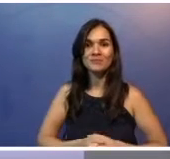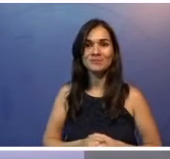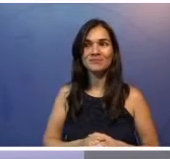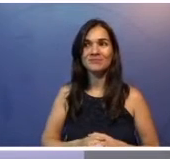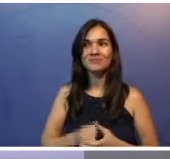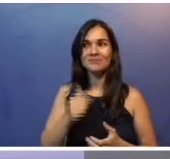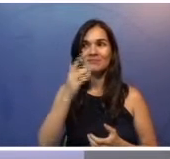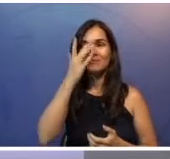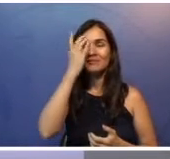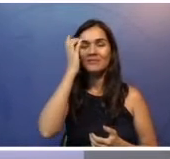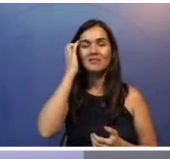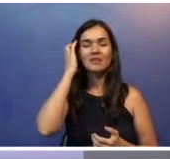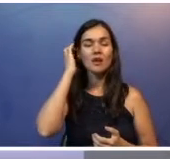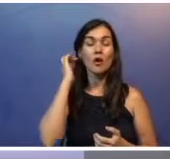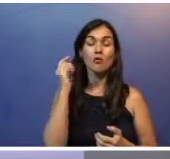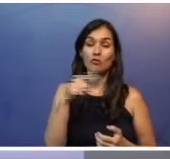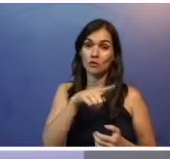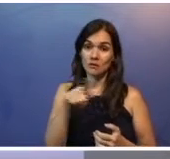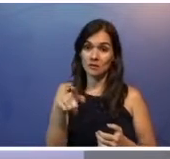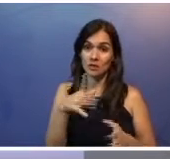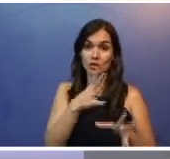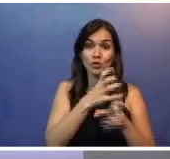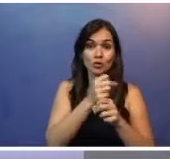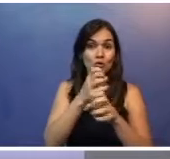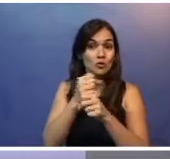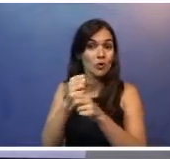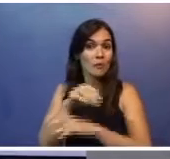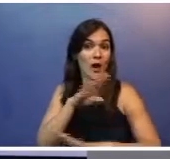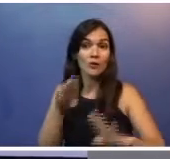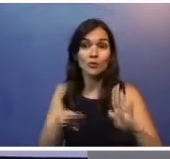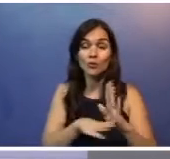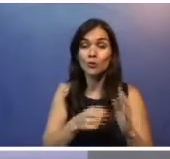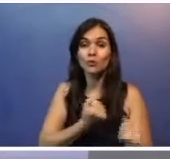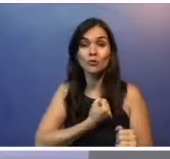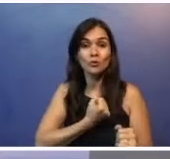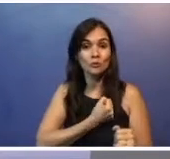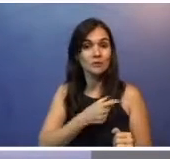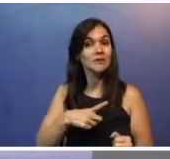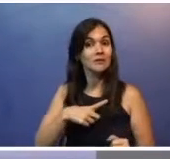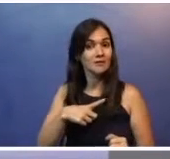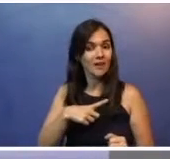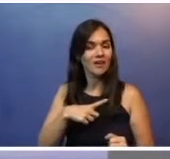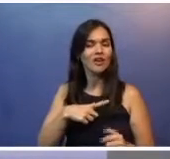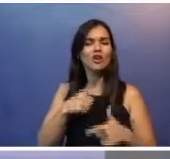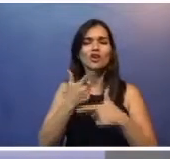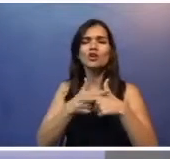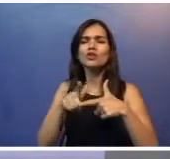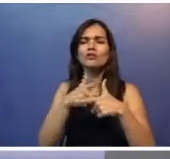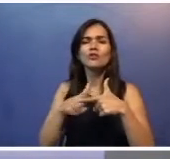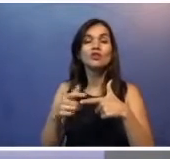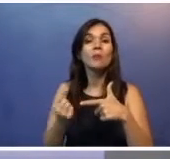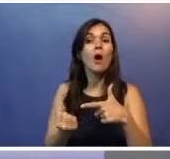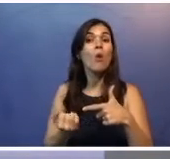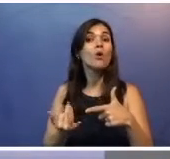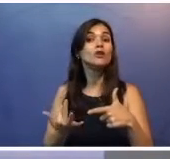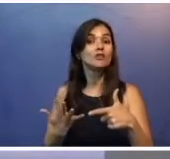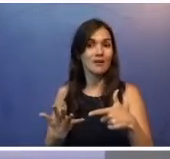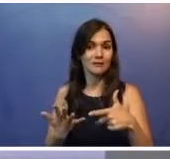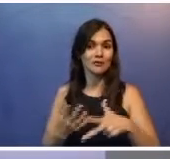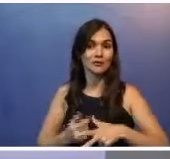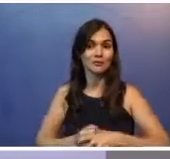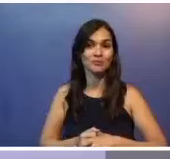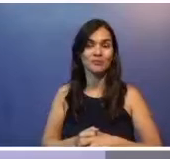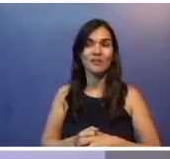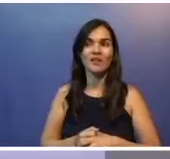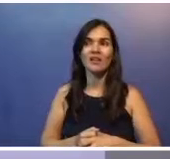o que somar todos os os números que nós temos e dividir pela quantidade bom